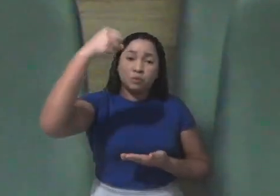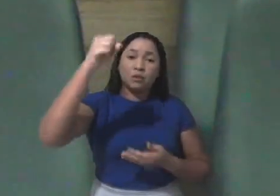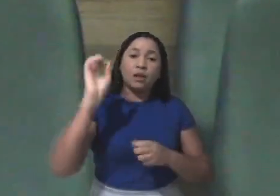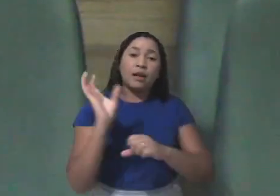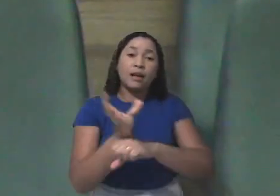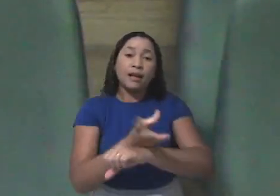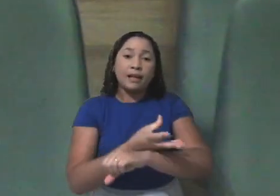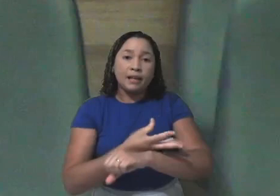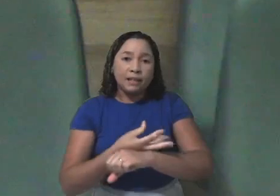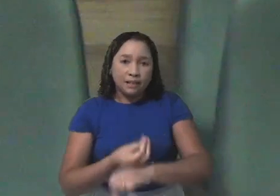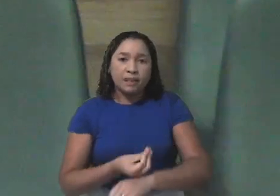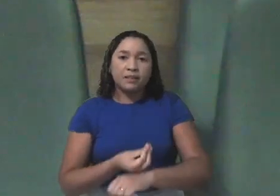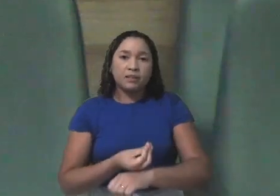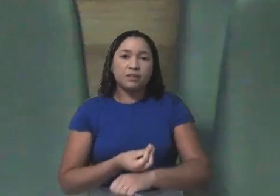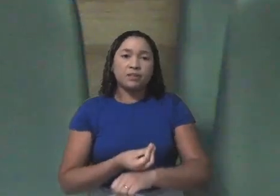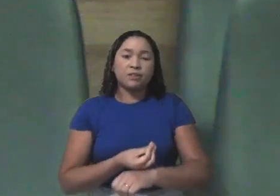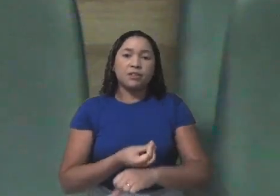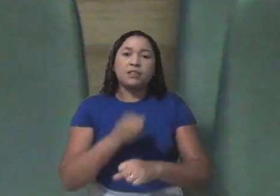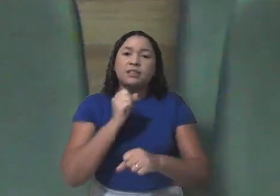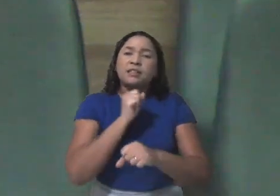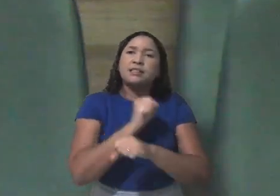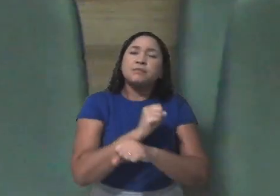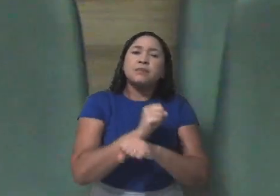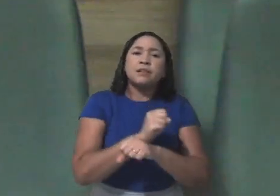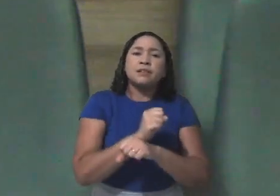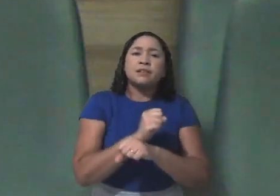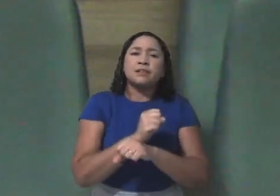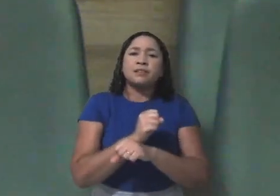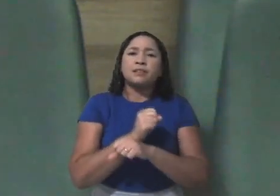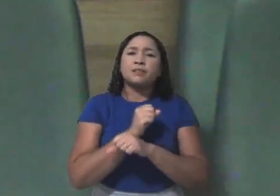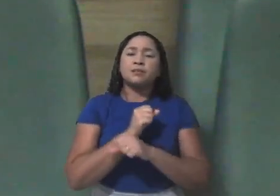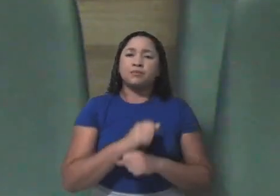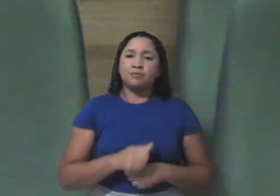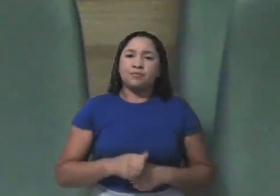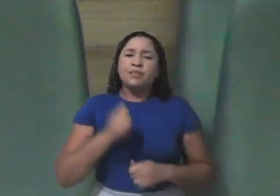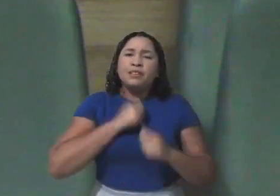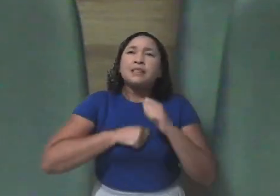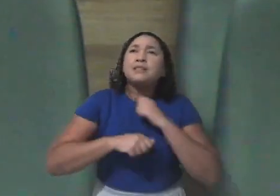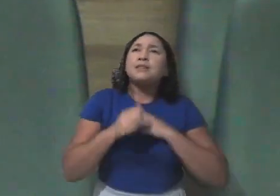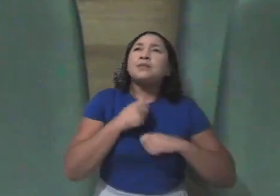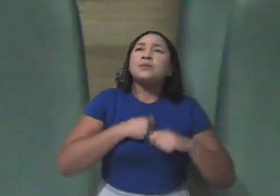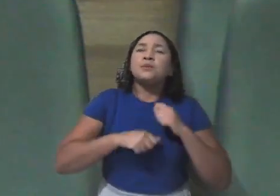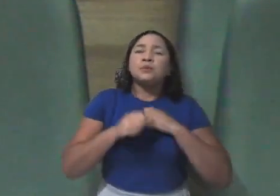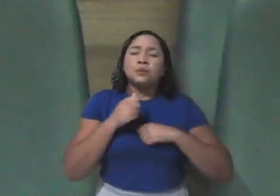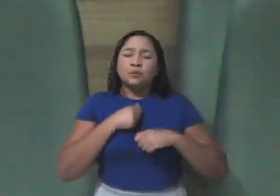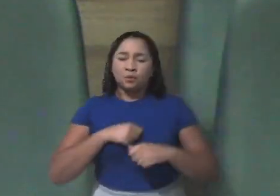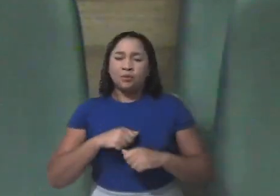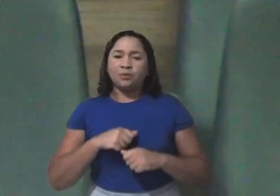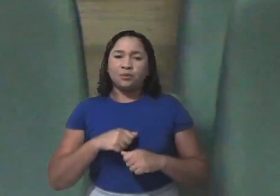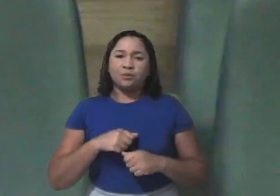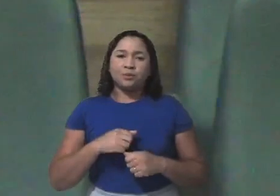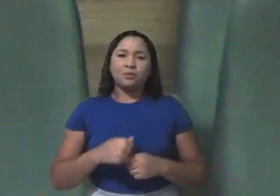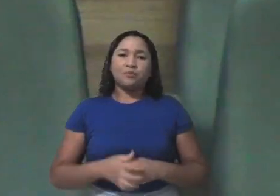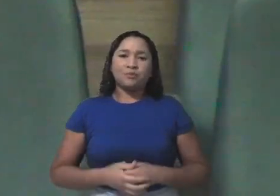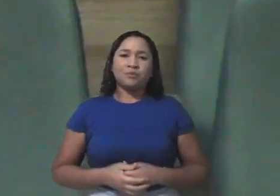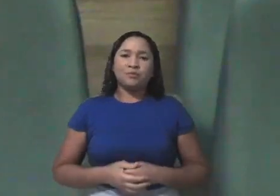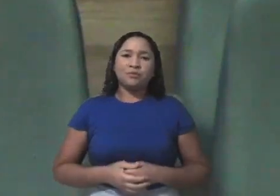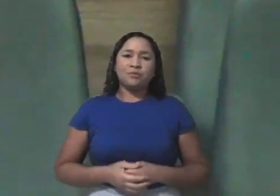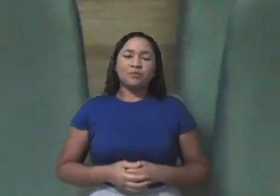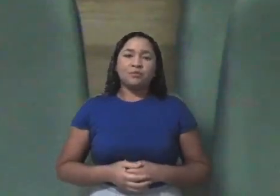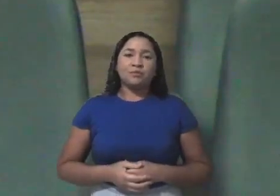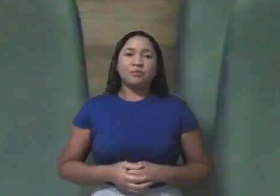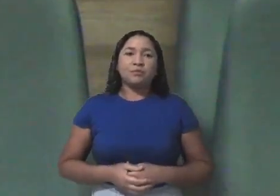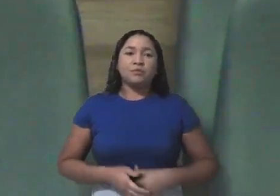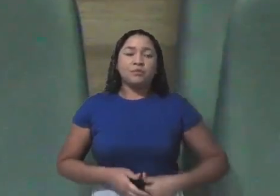que espera piamente o seu retorno, para buscar os justos. Então,